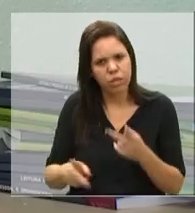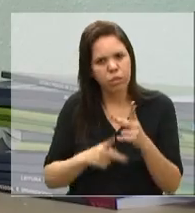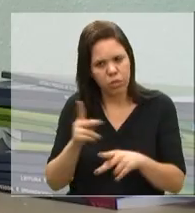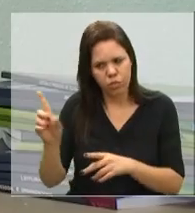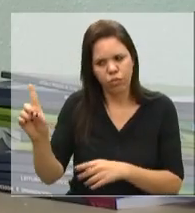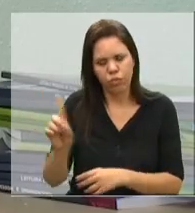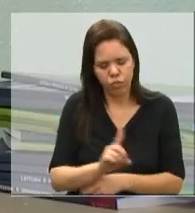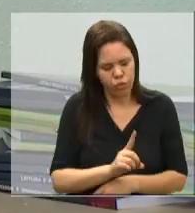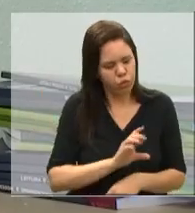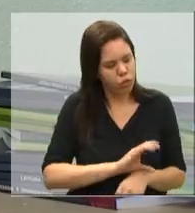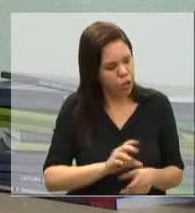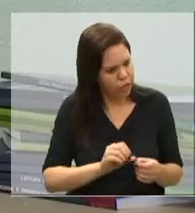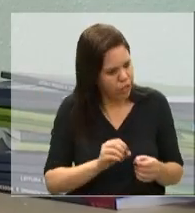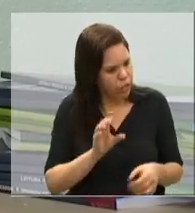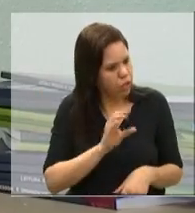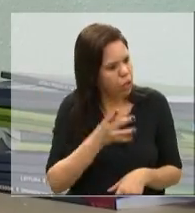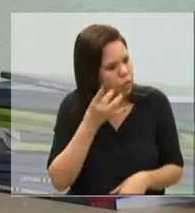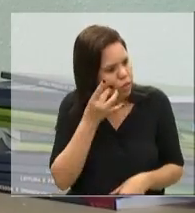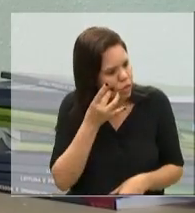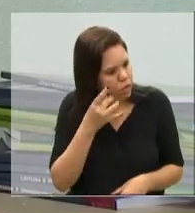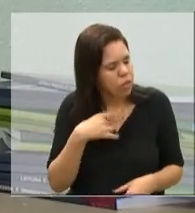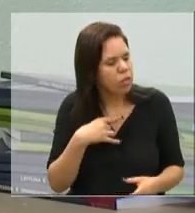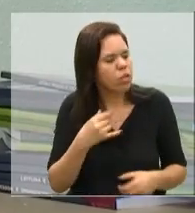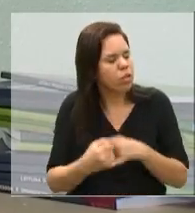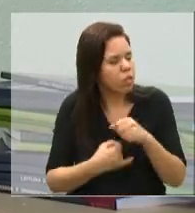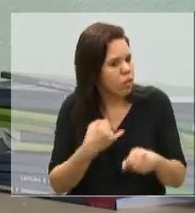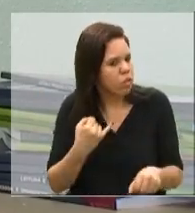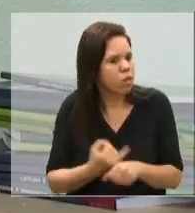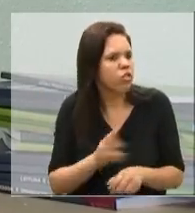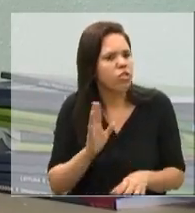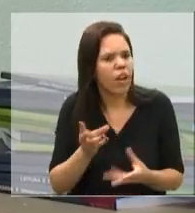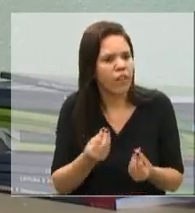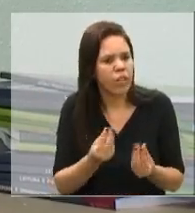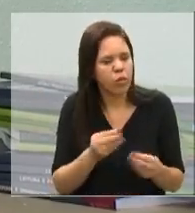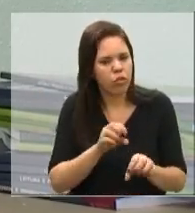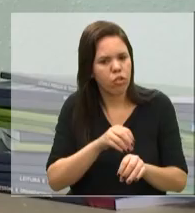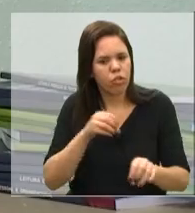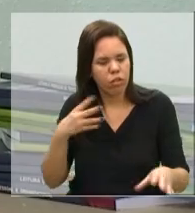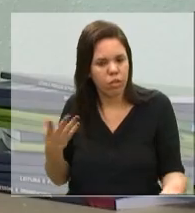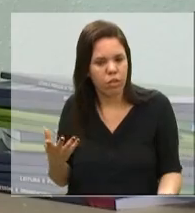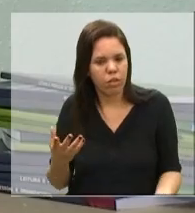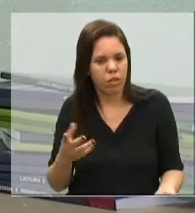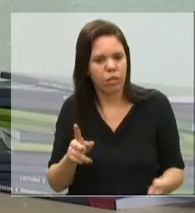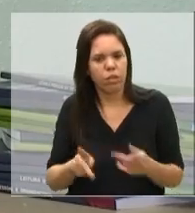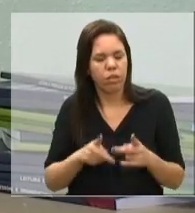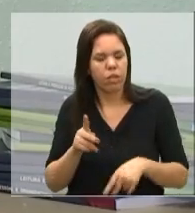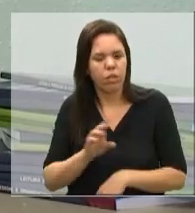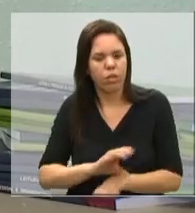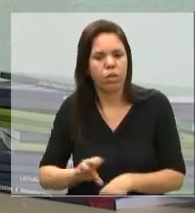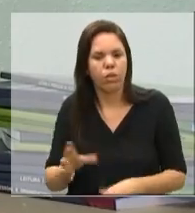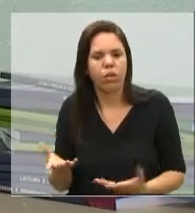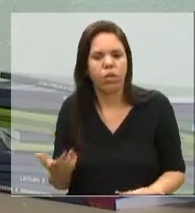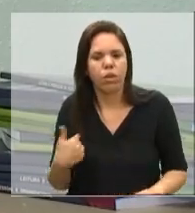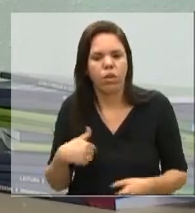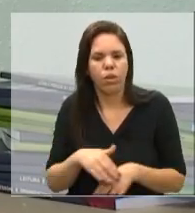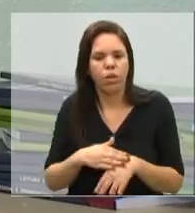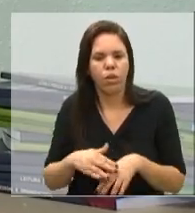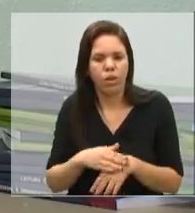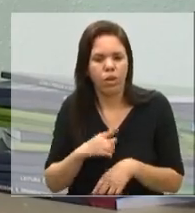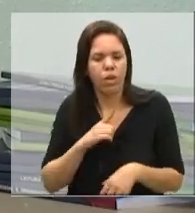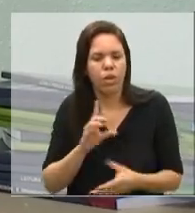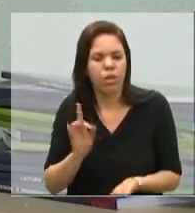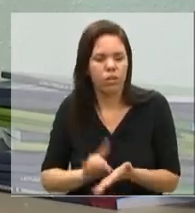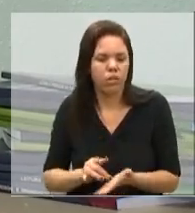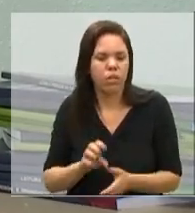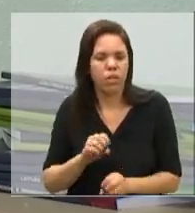vem assim, eu quero fazer presencial, eu sou super conectado, já fiz várias coisas EAD. Este curso que a gente estava conversando, a pessoa falou, existe EAD,